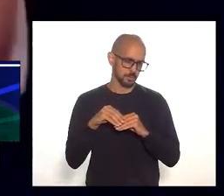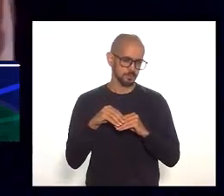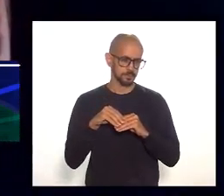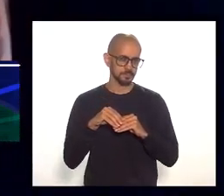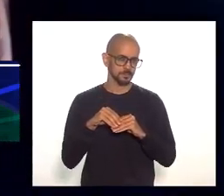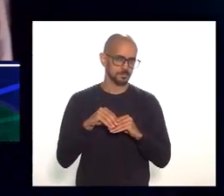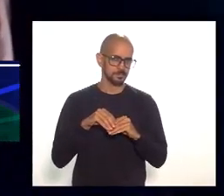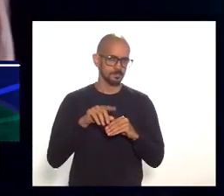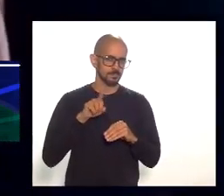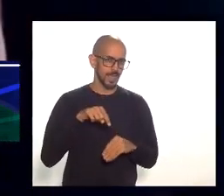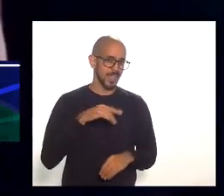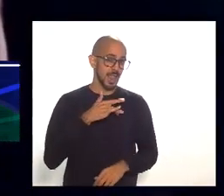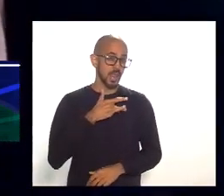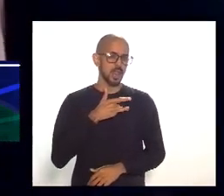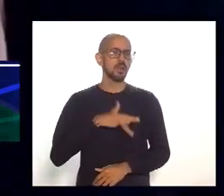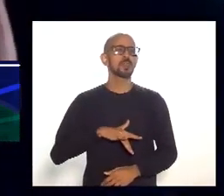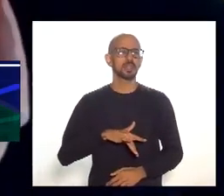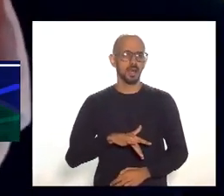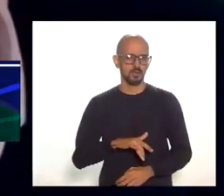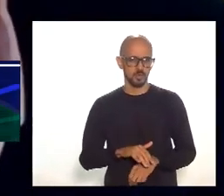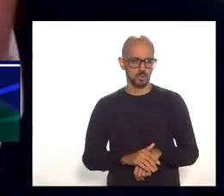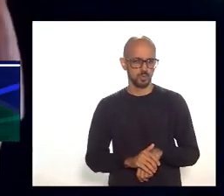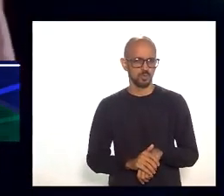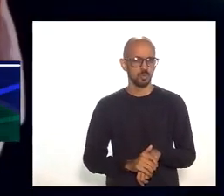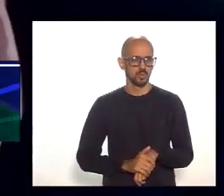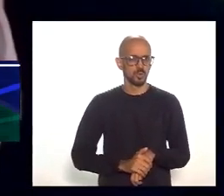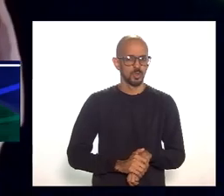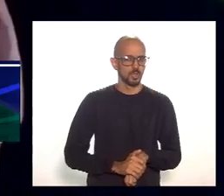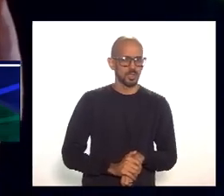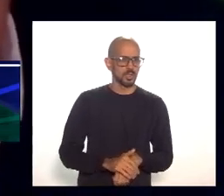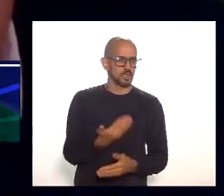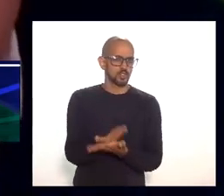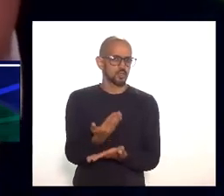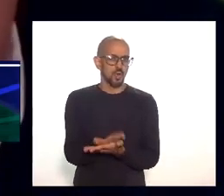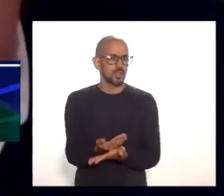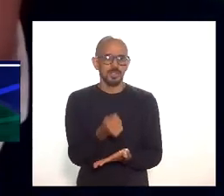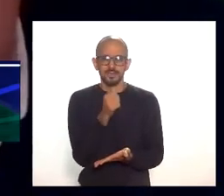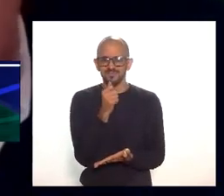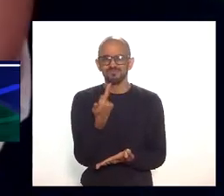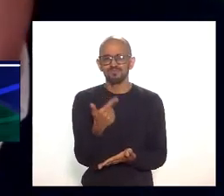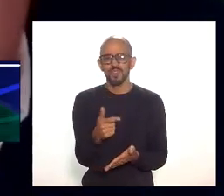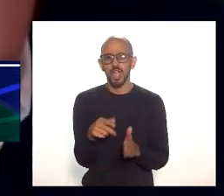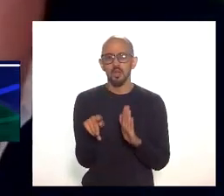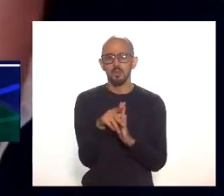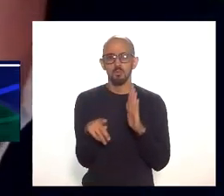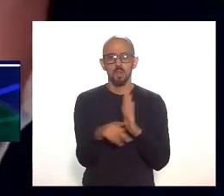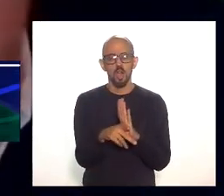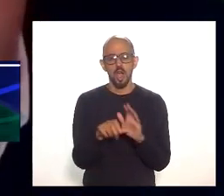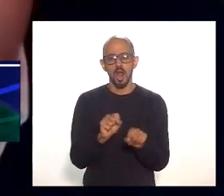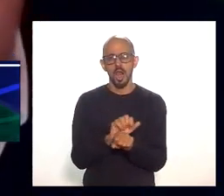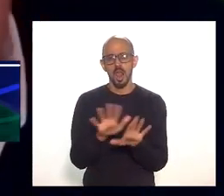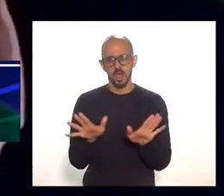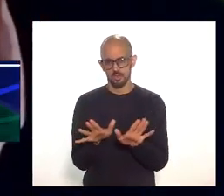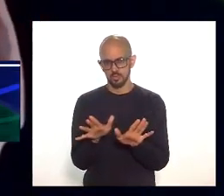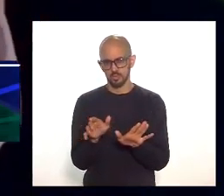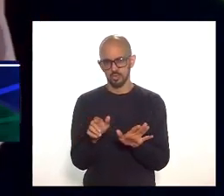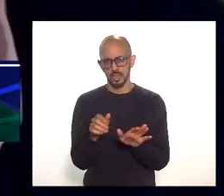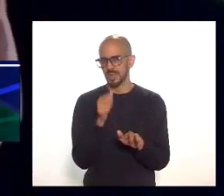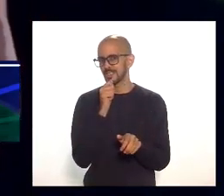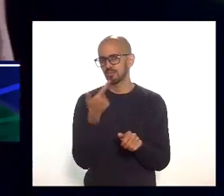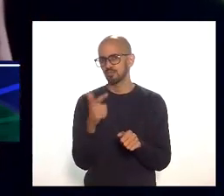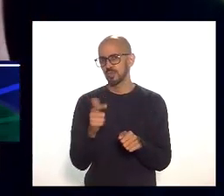é lamentável ver que as escolas ainda não implantaram seus protocolos, não implantaram seus treinamentos, suas